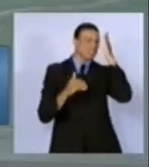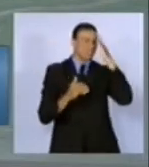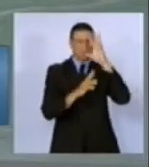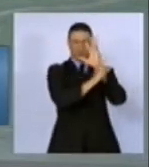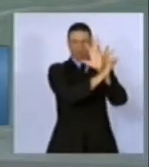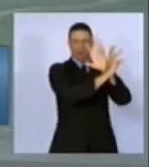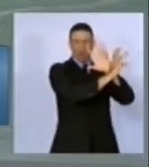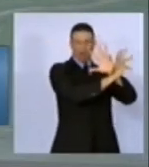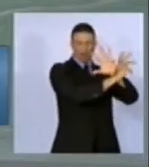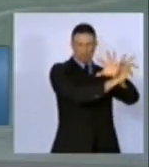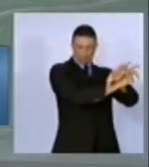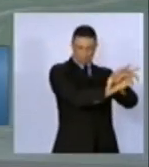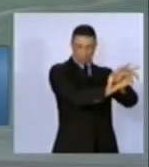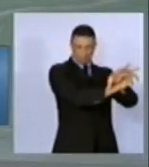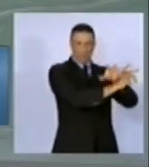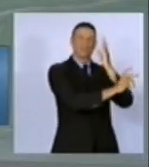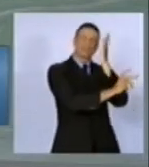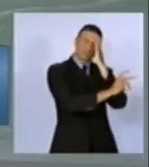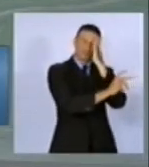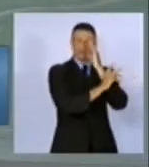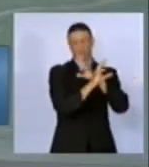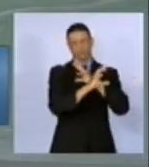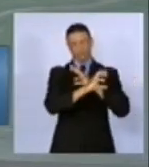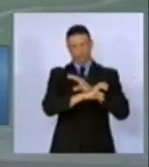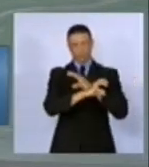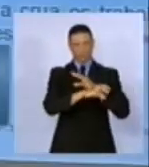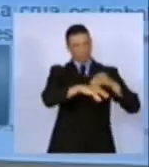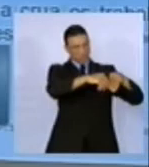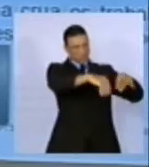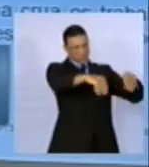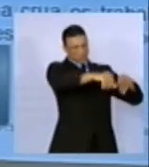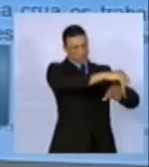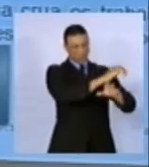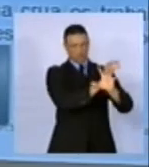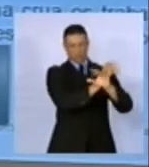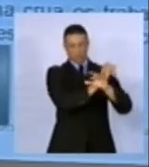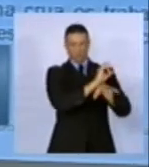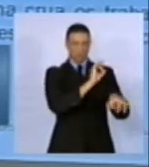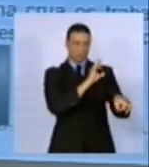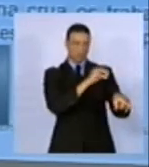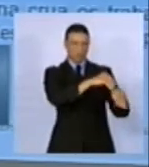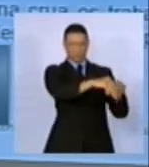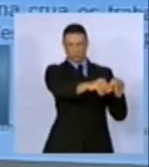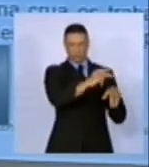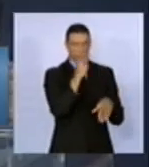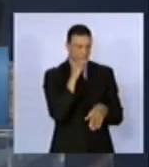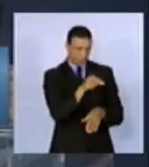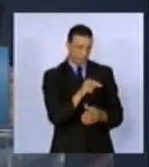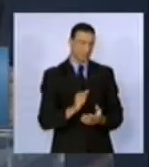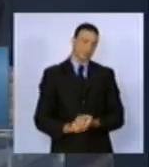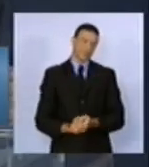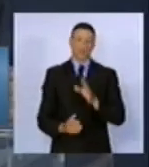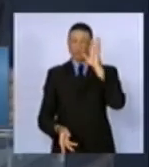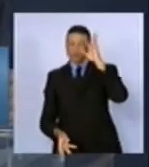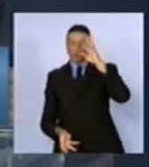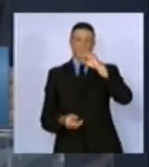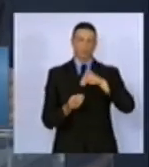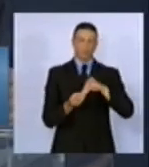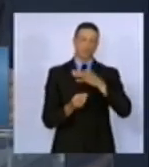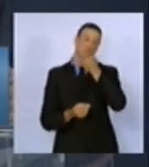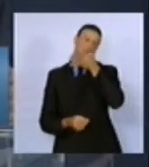sabem por isso que está dessa dessa forma também só ver o solo bom os comentários a